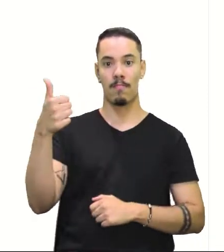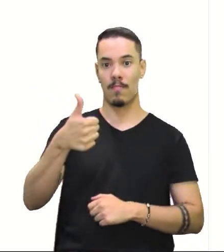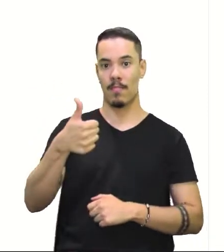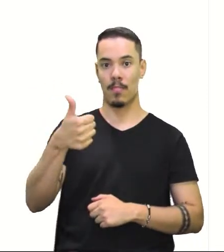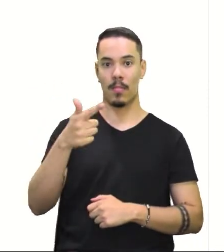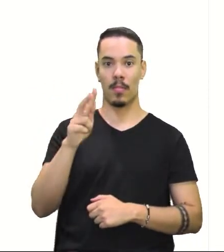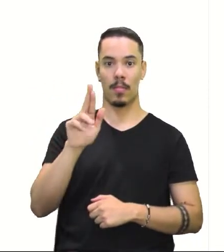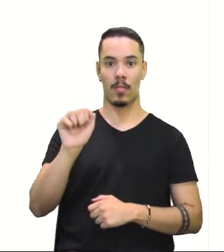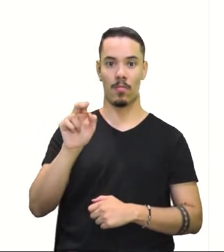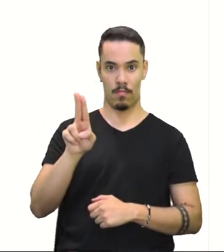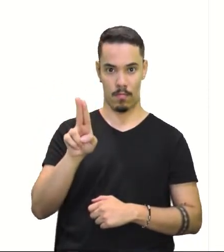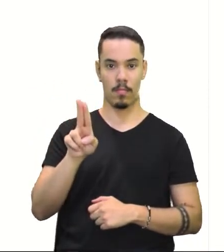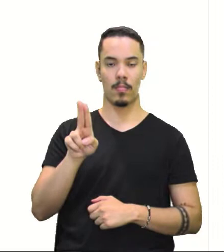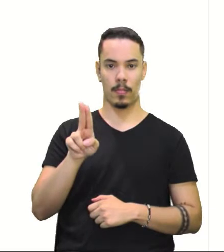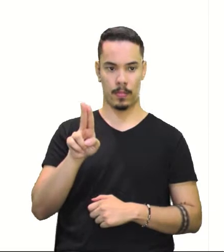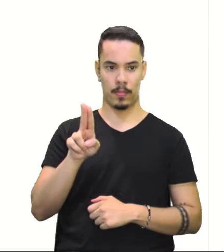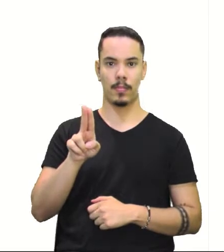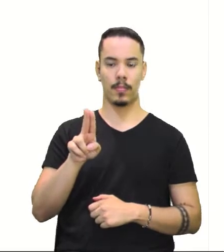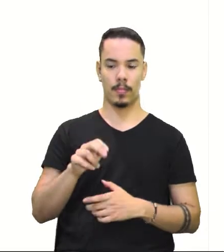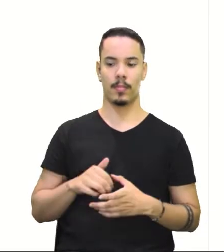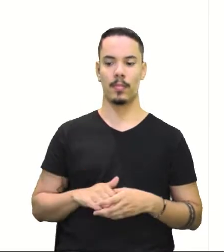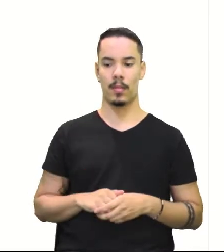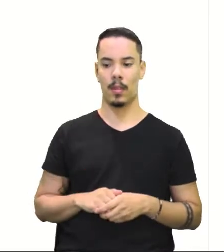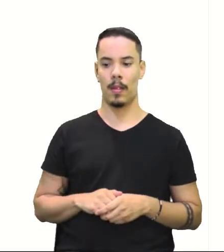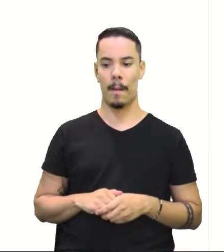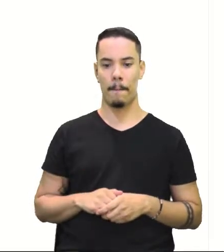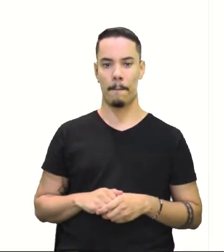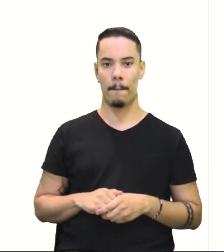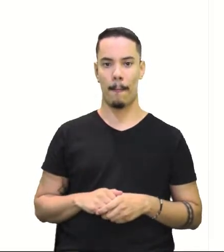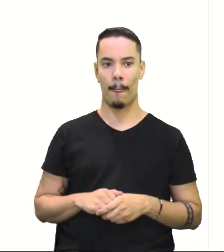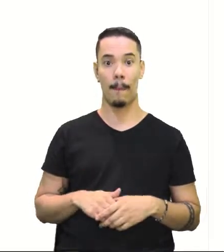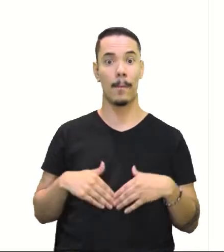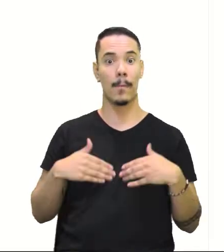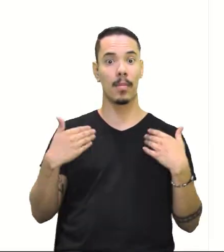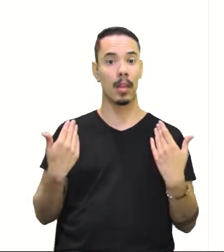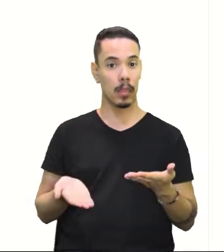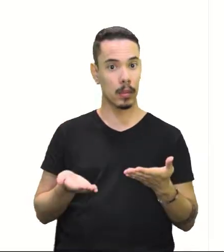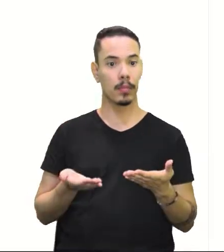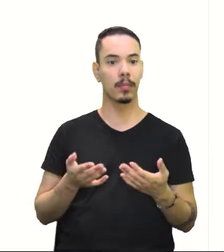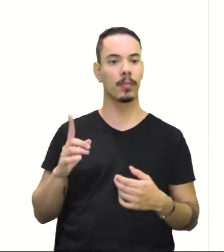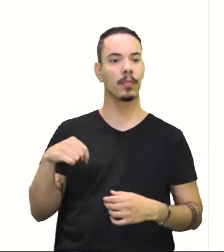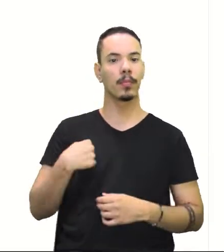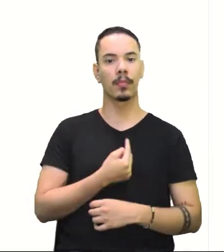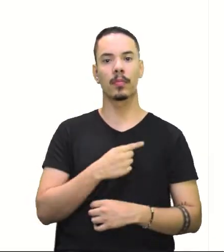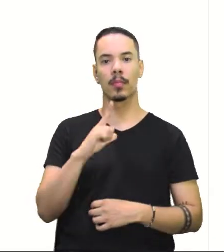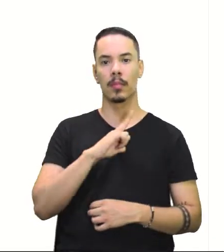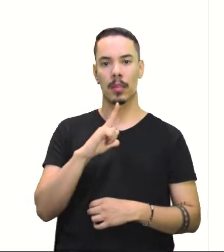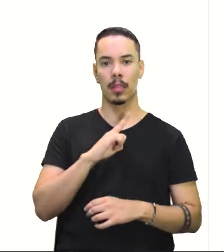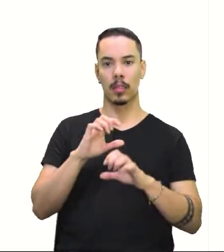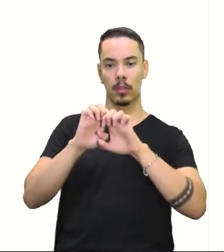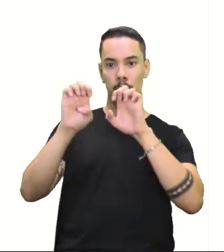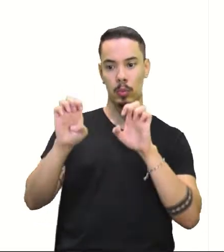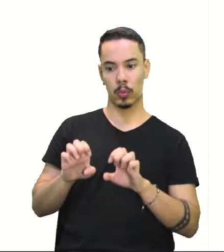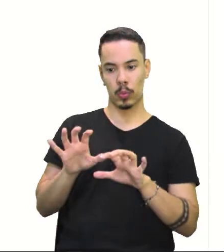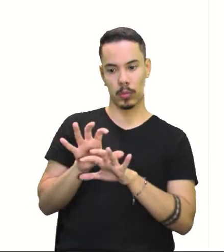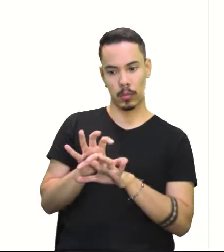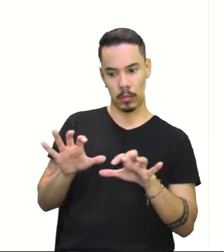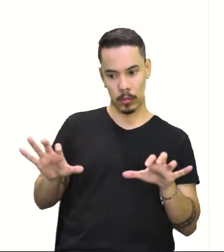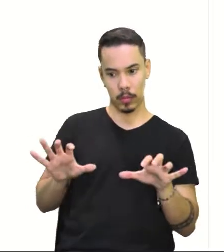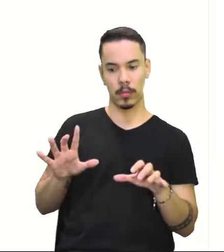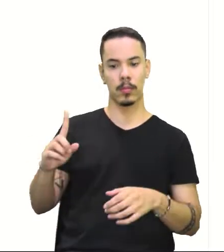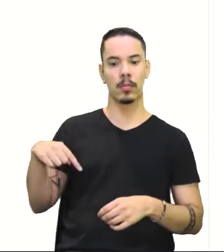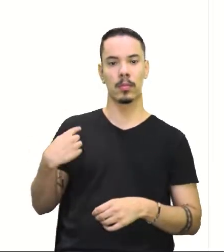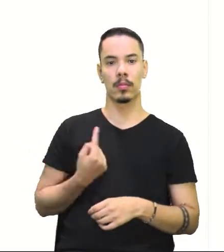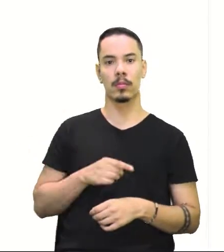primeiro grau. Legal, né? Então, quando a gente tem essa estrutura, a gente vai, né? Lá